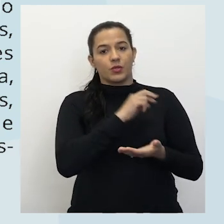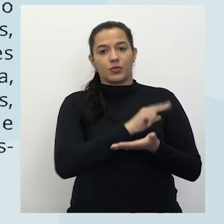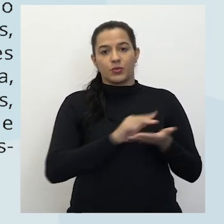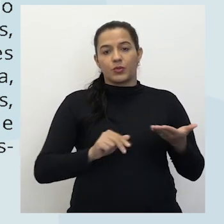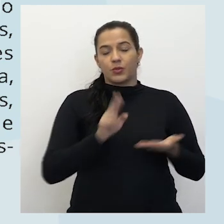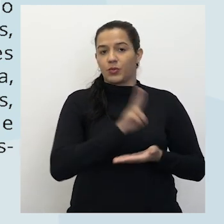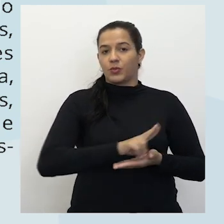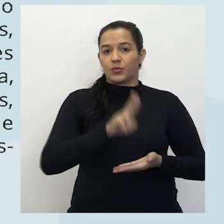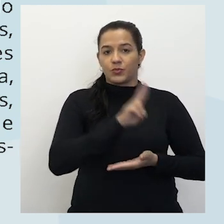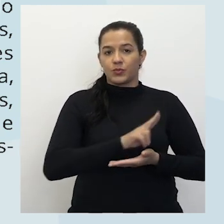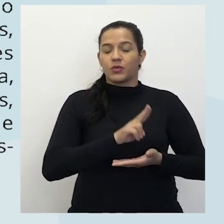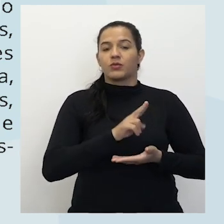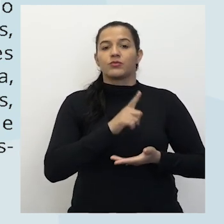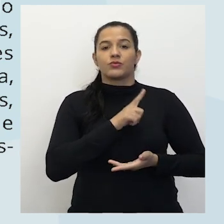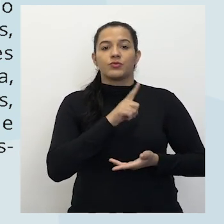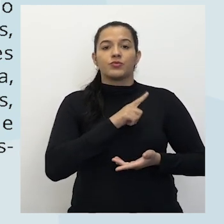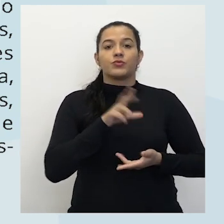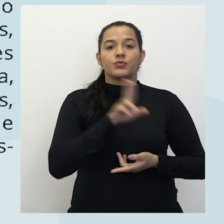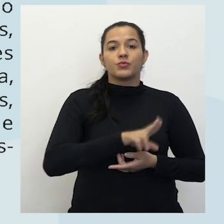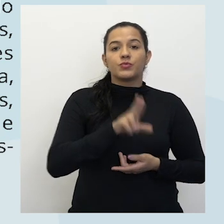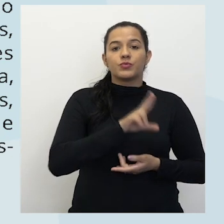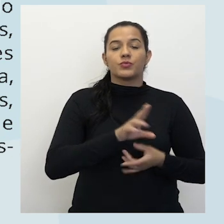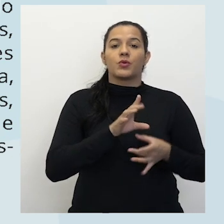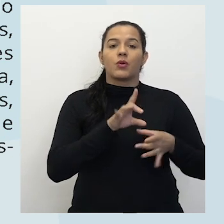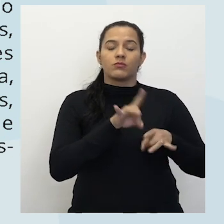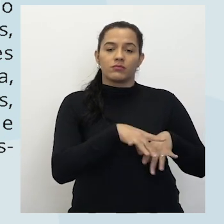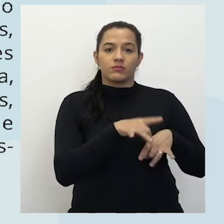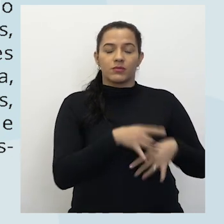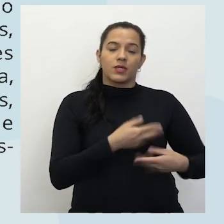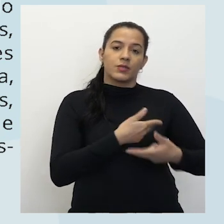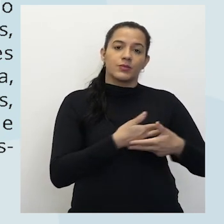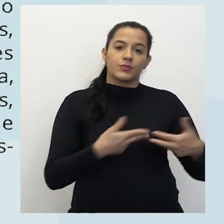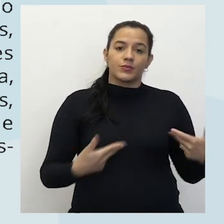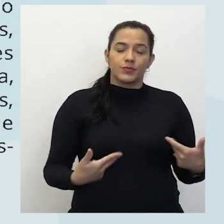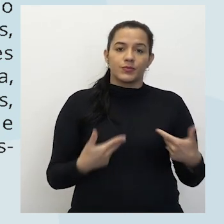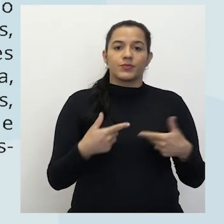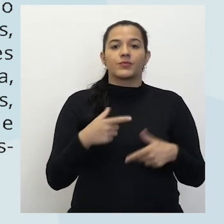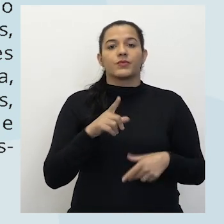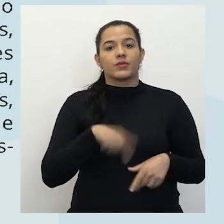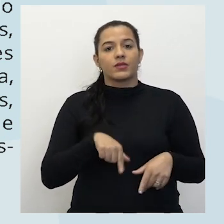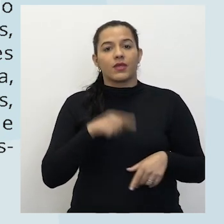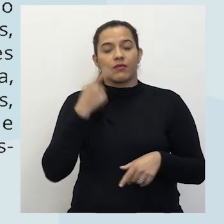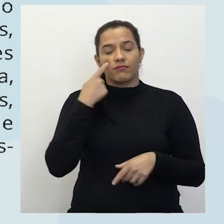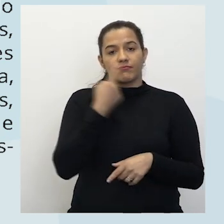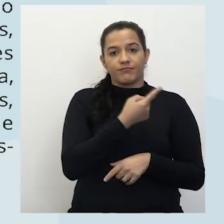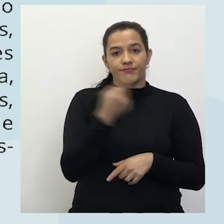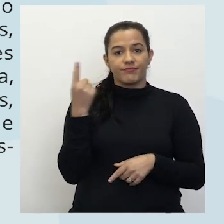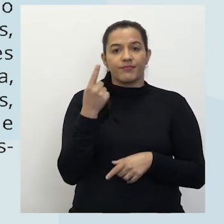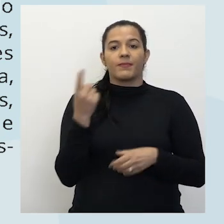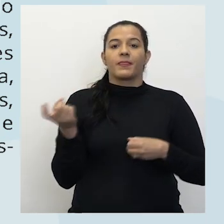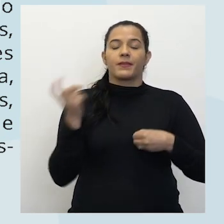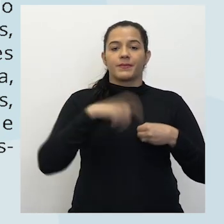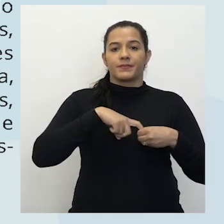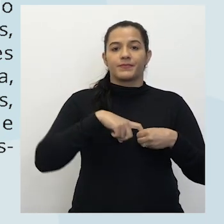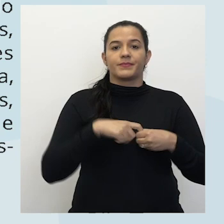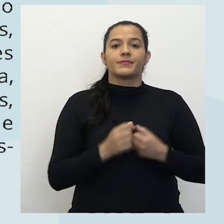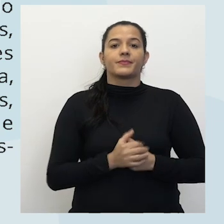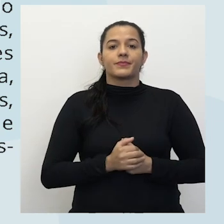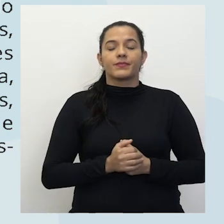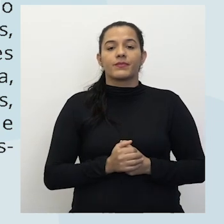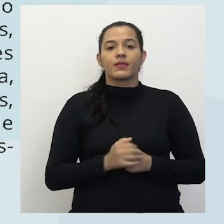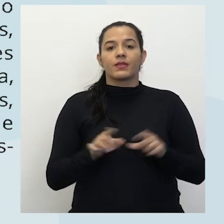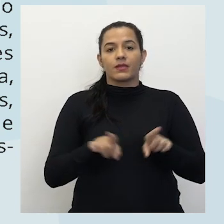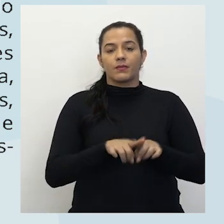de mecanismos de intertextualidade, referências, alusões, retomadas, entre os